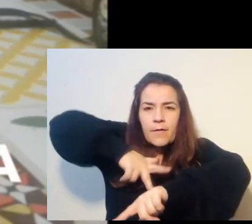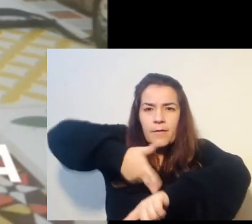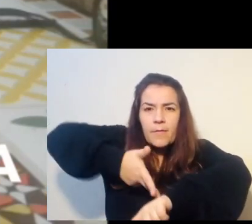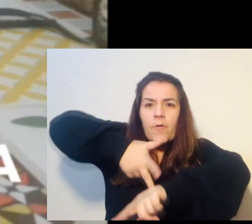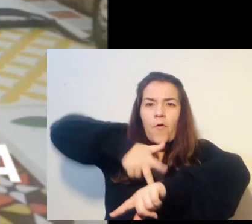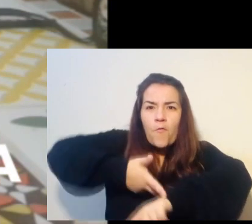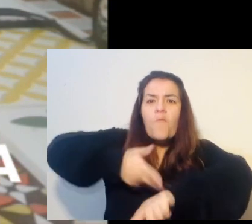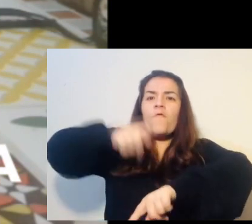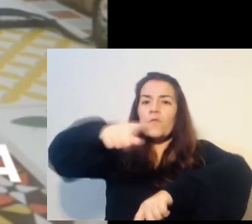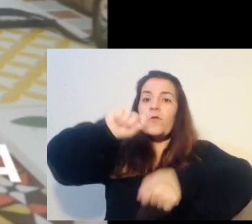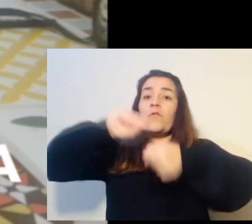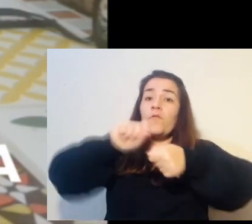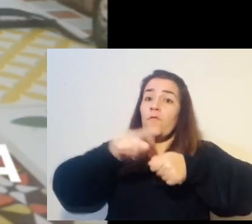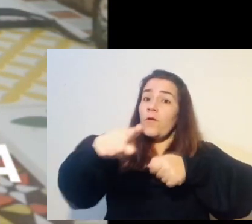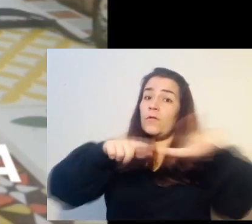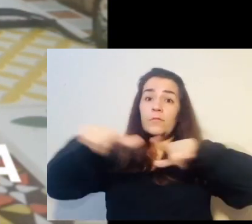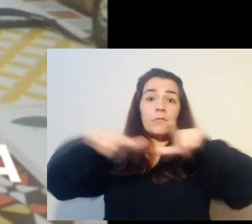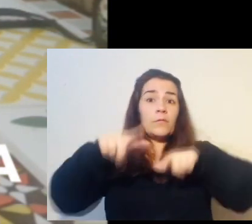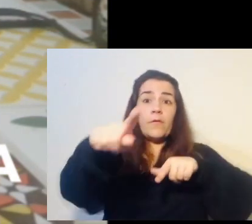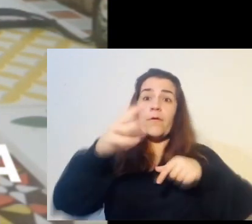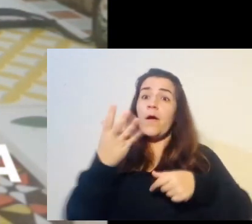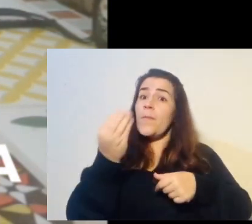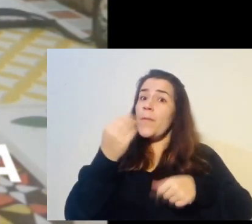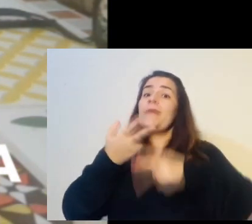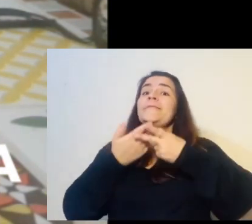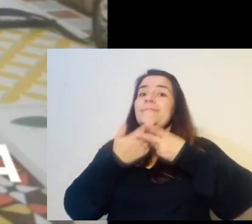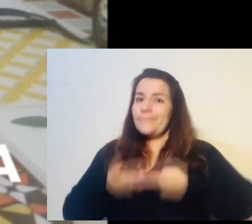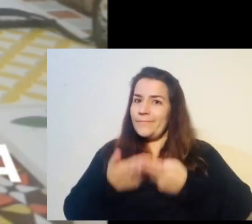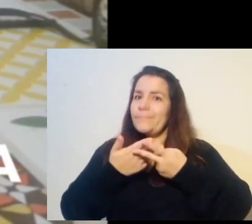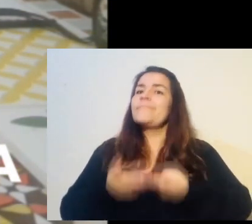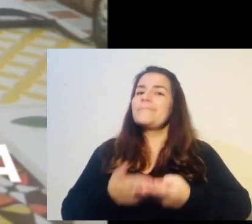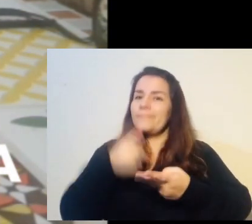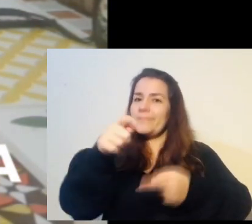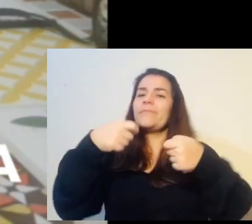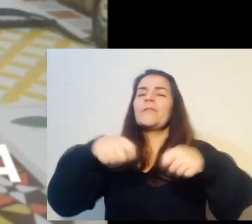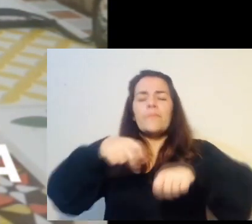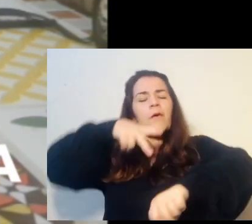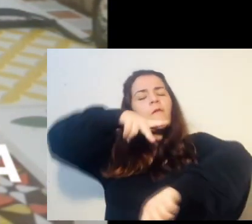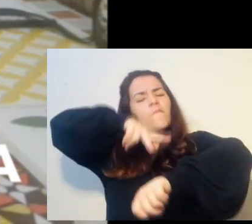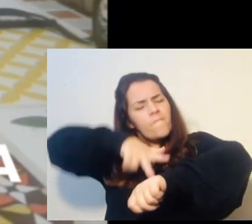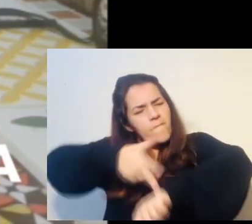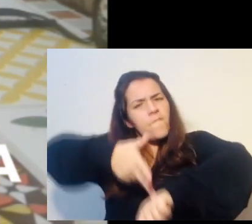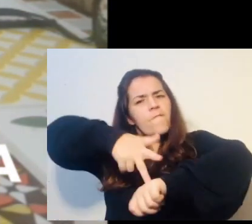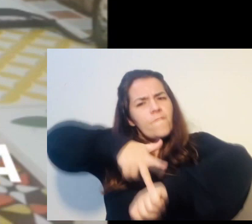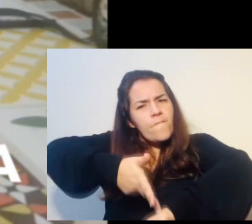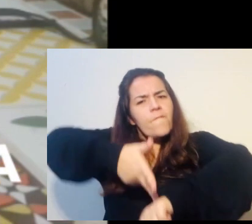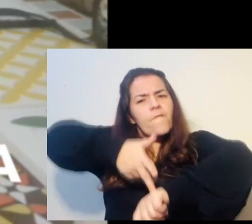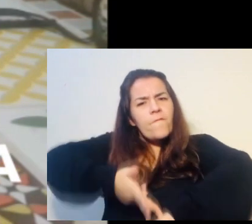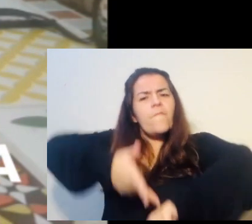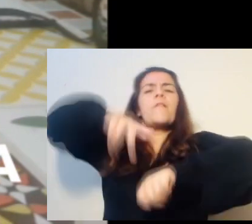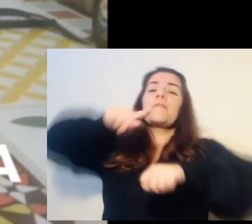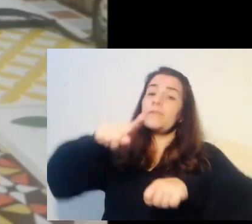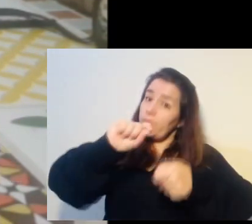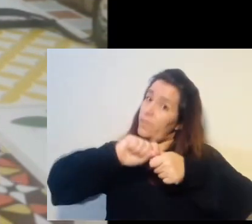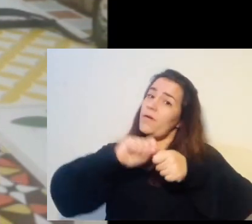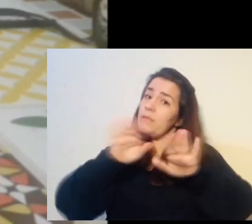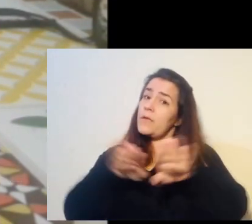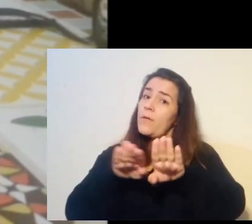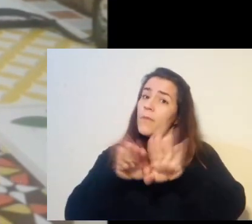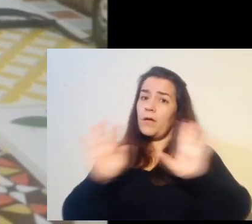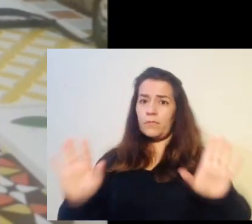com ponta e furando, só que é um trabalho que vai exigir um pouquinho mais de paciência, que você vai ter que fazer furo por furo, furando, mas dá para fazer também,